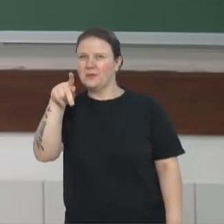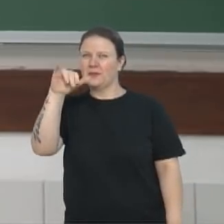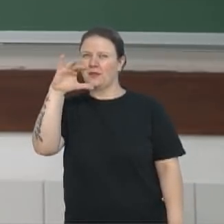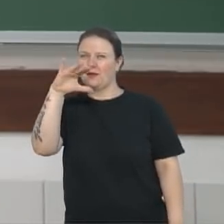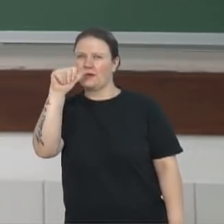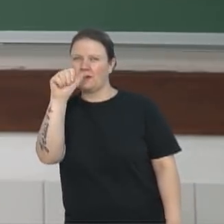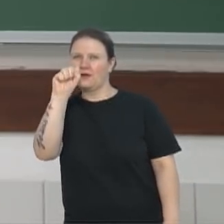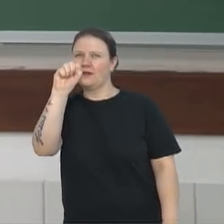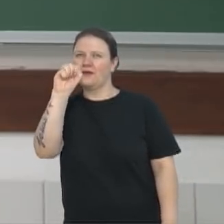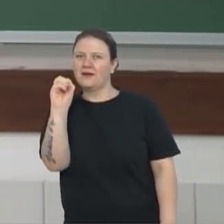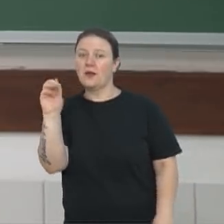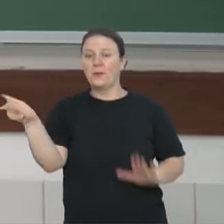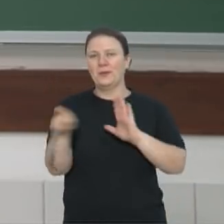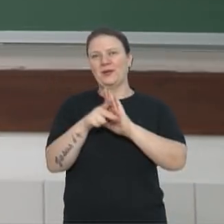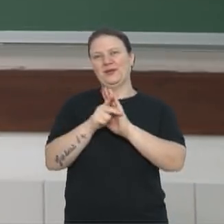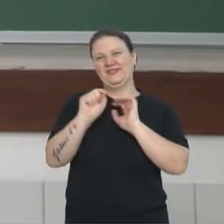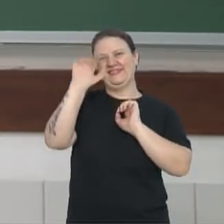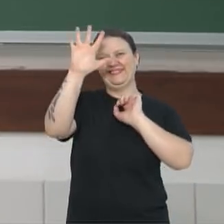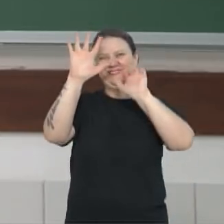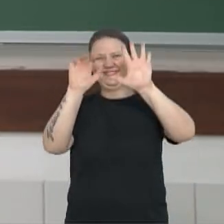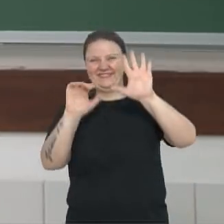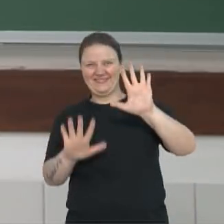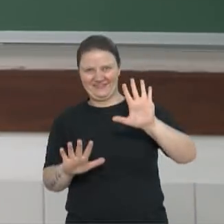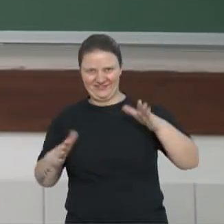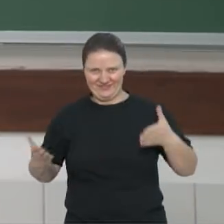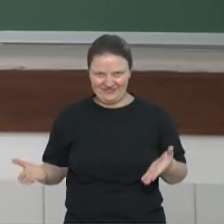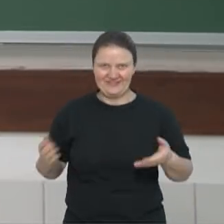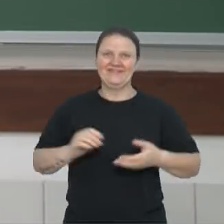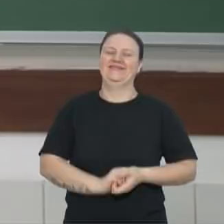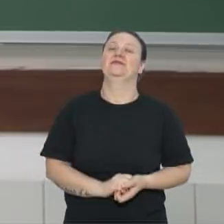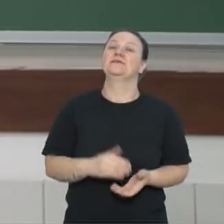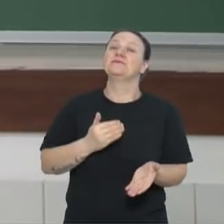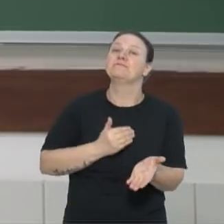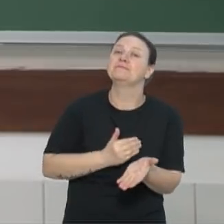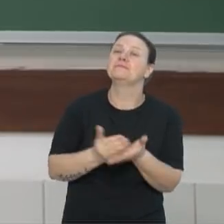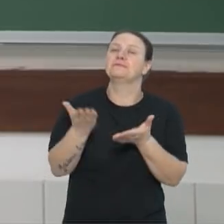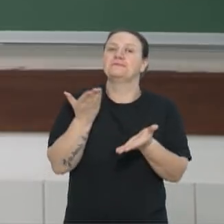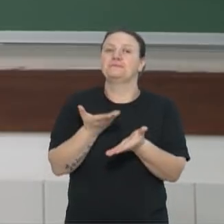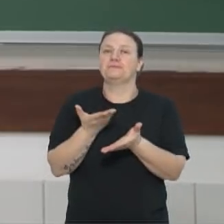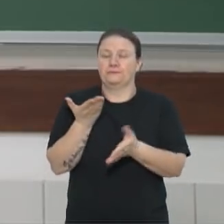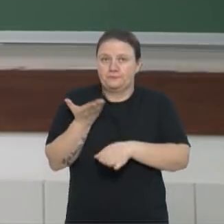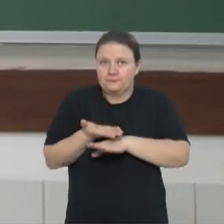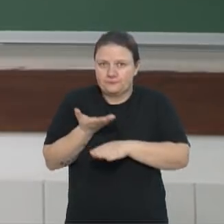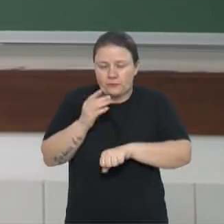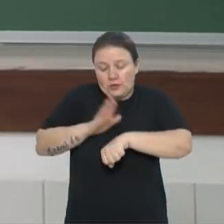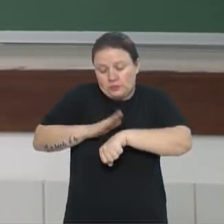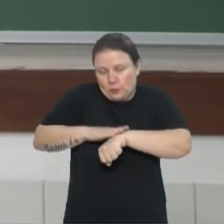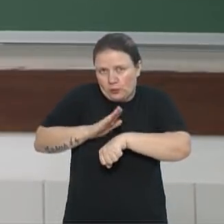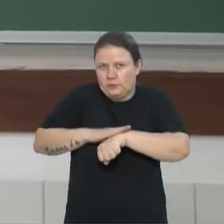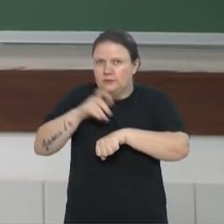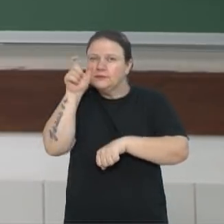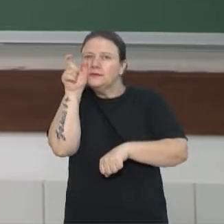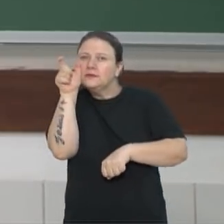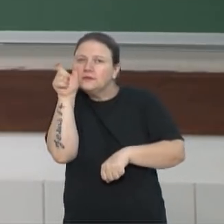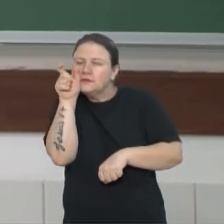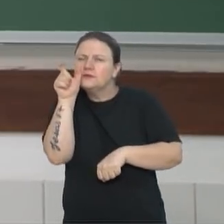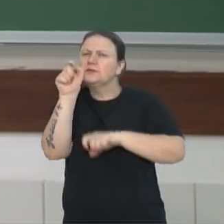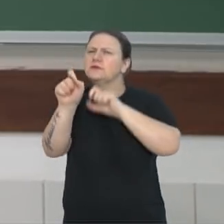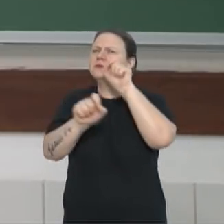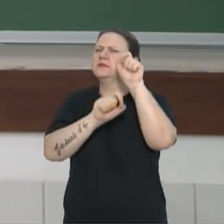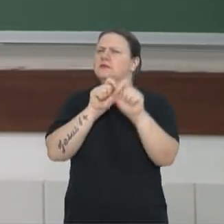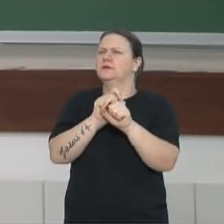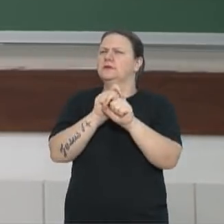beleza? Olha só, a partir de agora, a gente vai para aquela parte que é bem interessante da aula, que